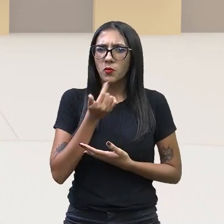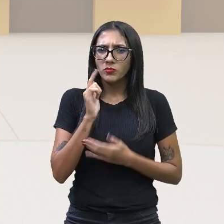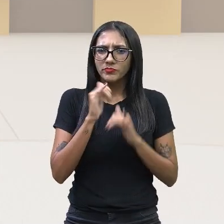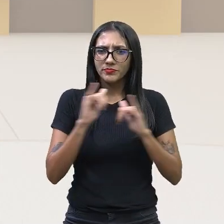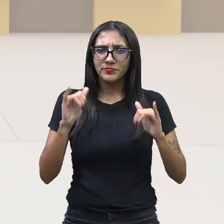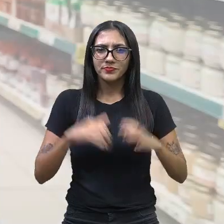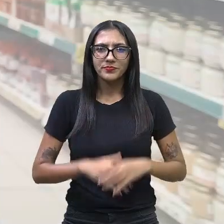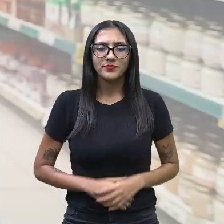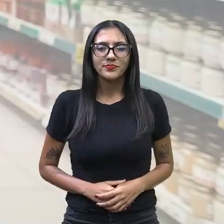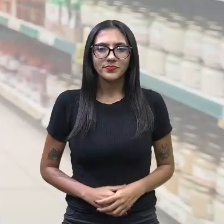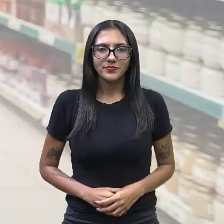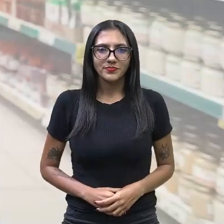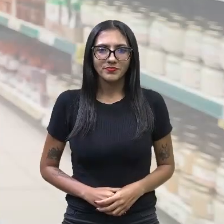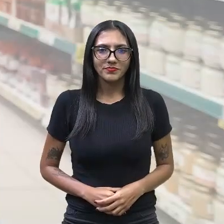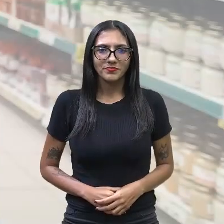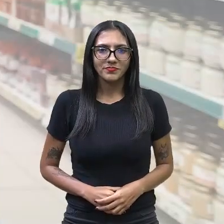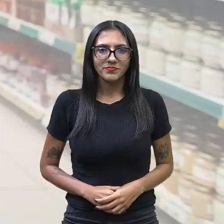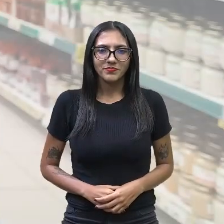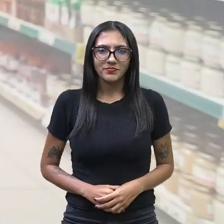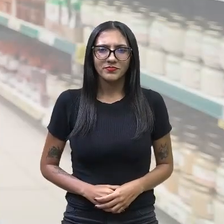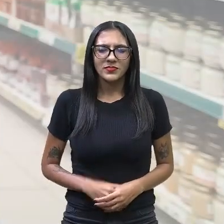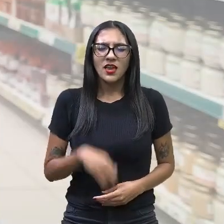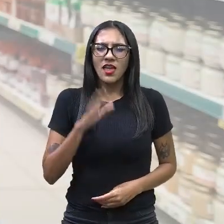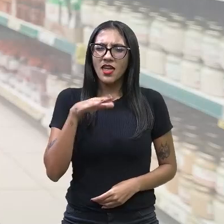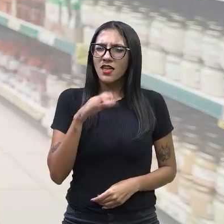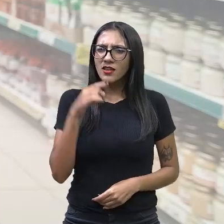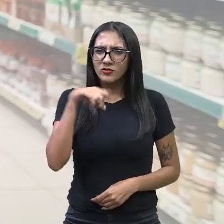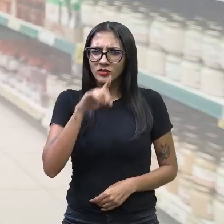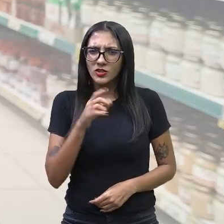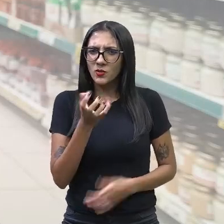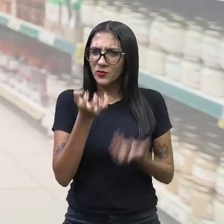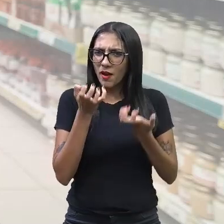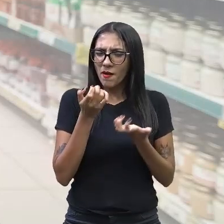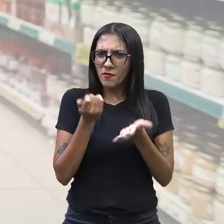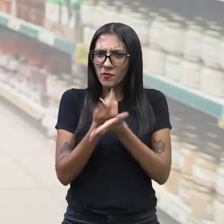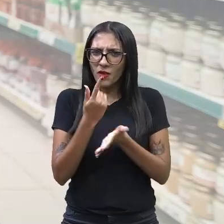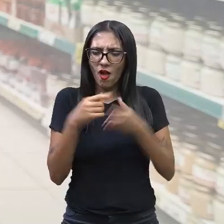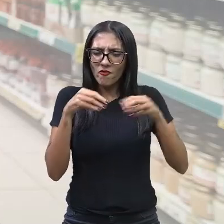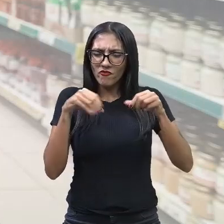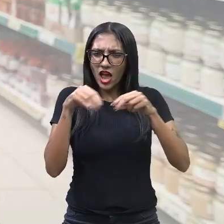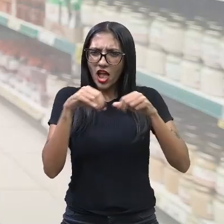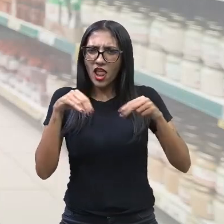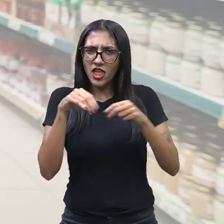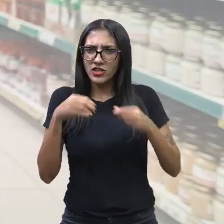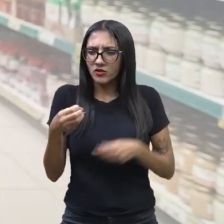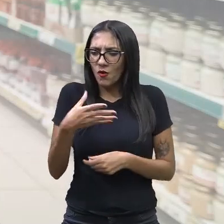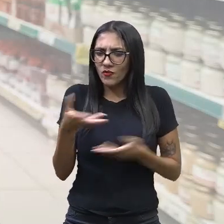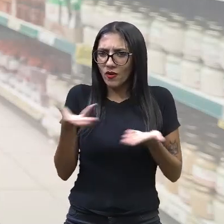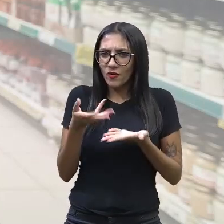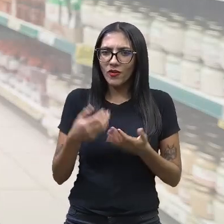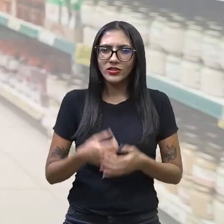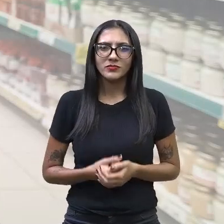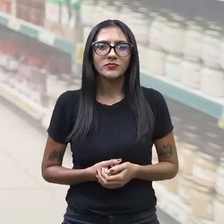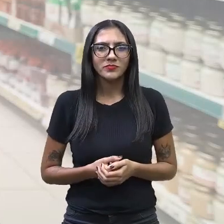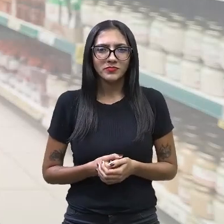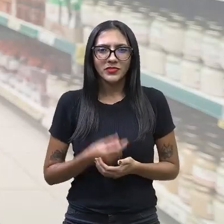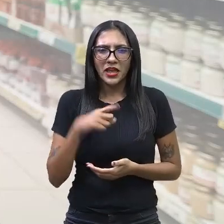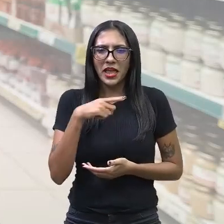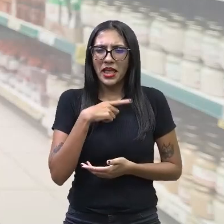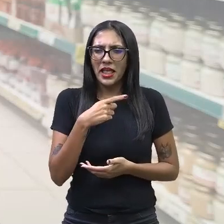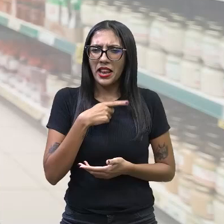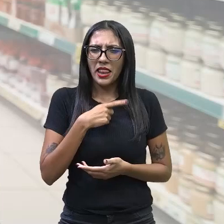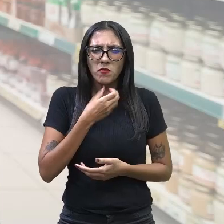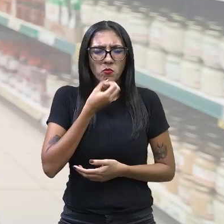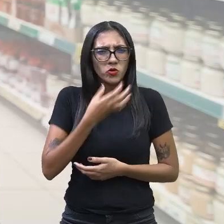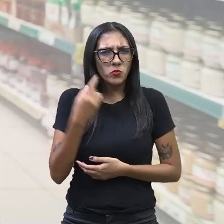lá. Ei, Epsil, tu não quer comprar uma farinha ovinha que acabou de chegar ao mercado? Ela é torradinha e você